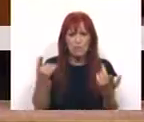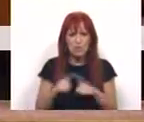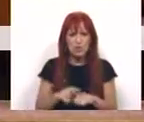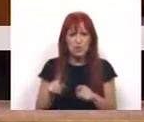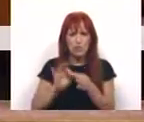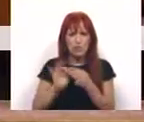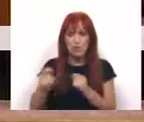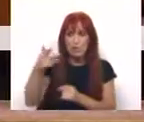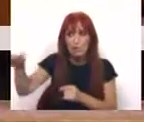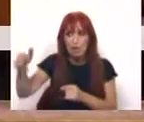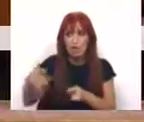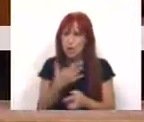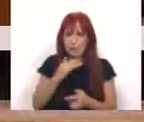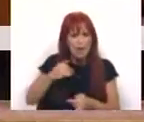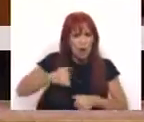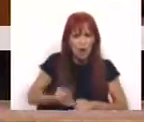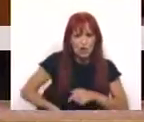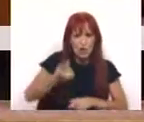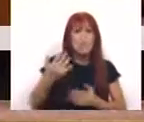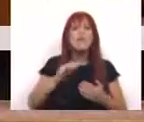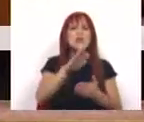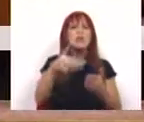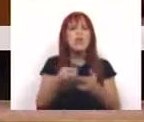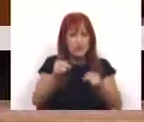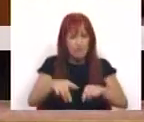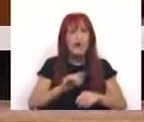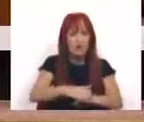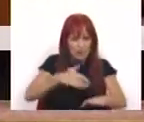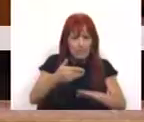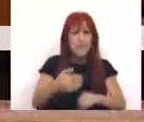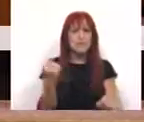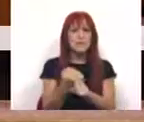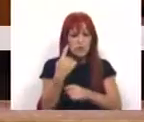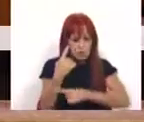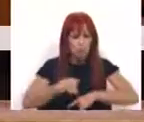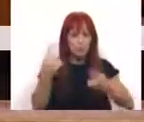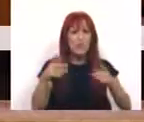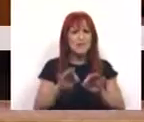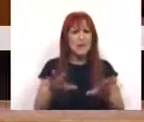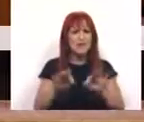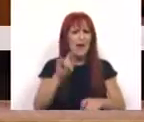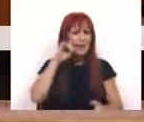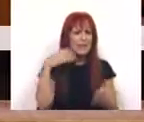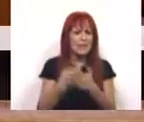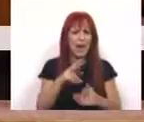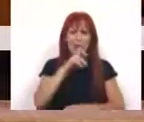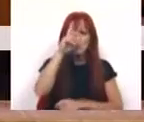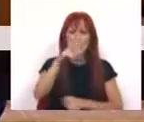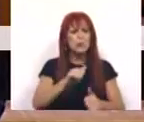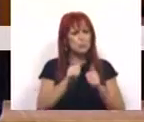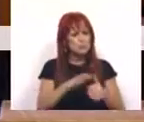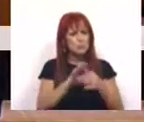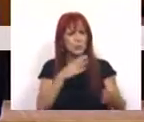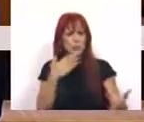dos fatores externos que não dependem de nós. Mas propostas ainda para reforçar os serviços públicos como forma de garantir uma resposta